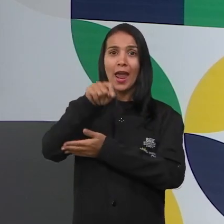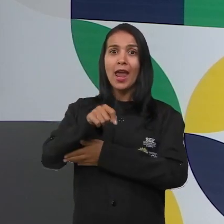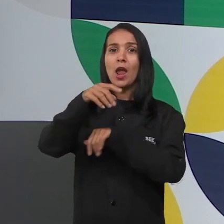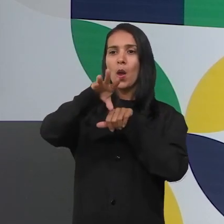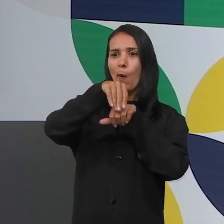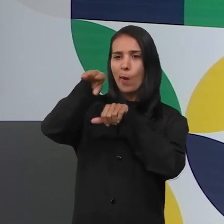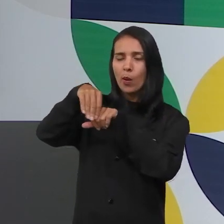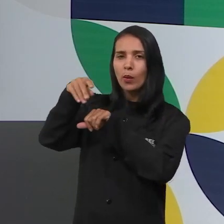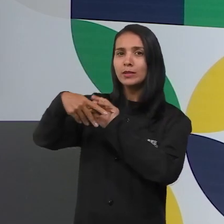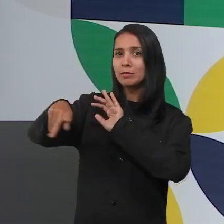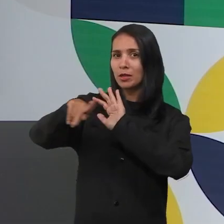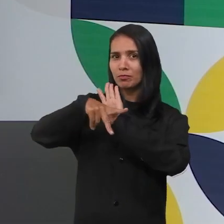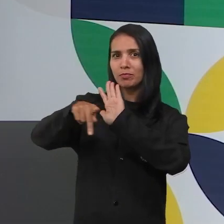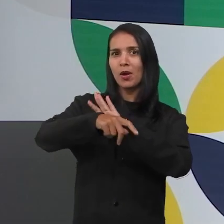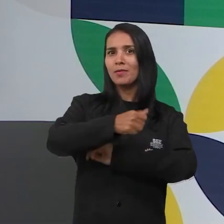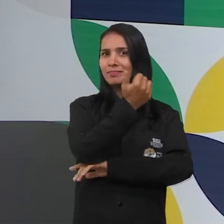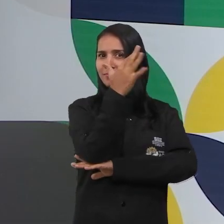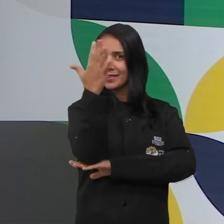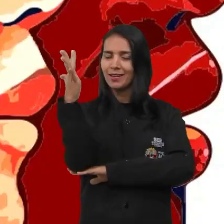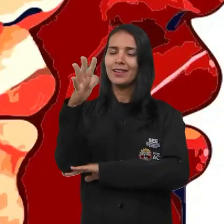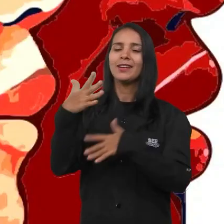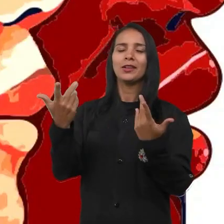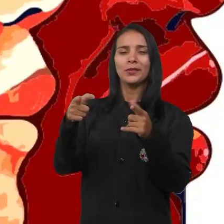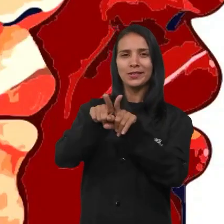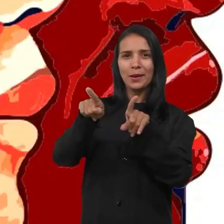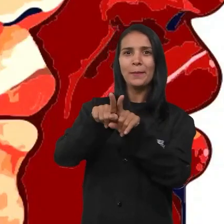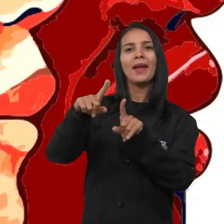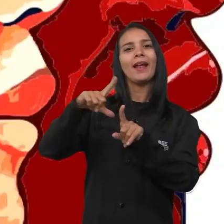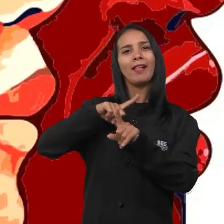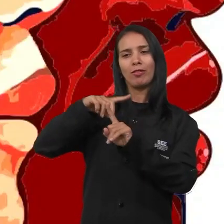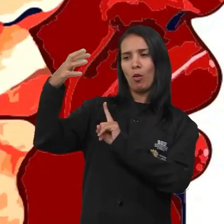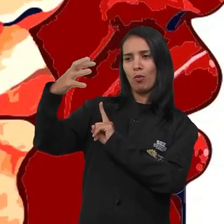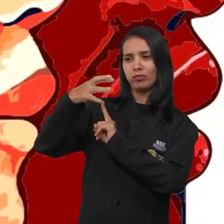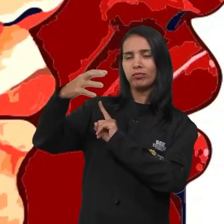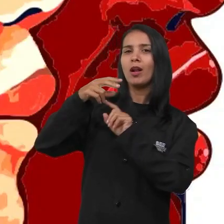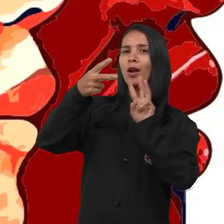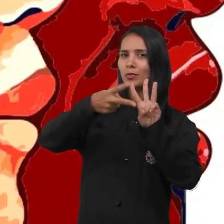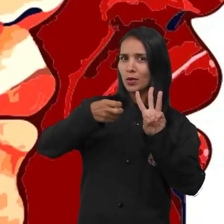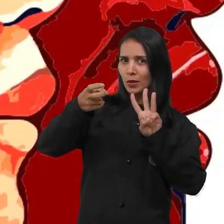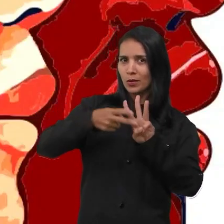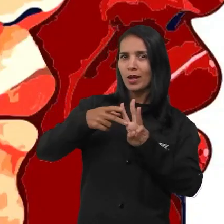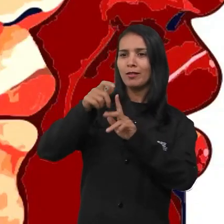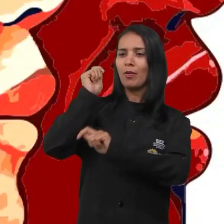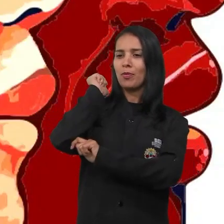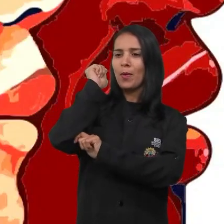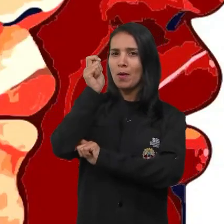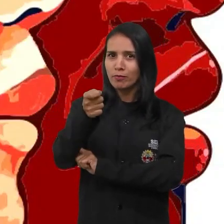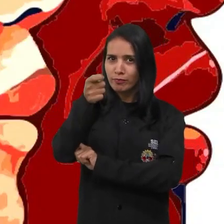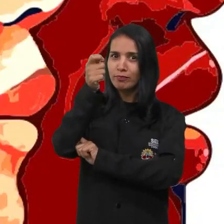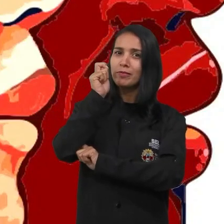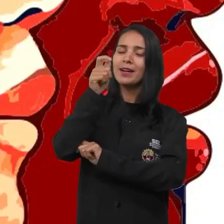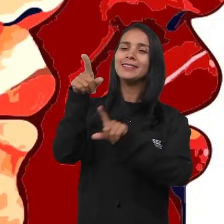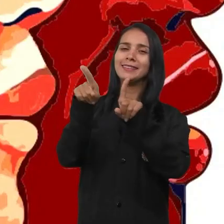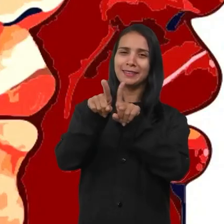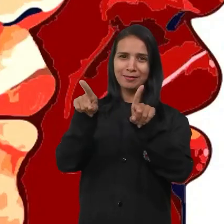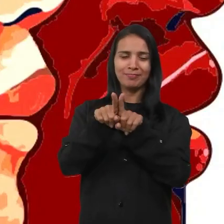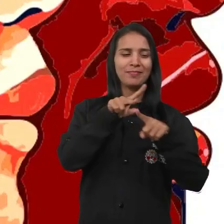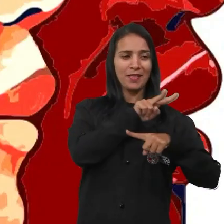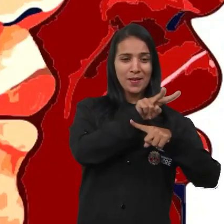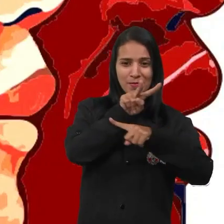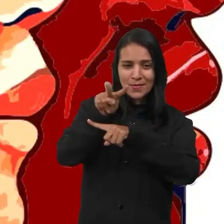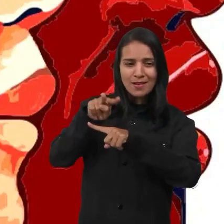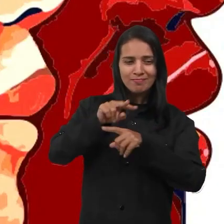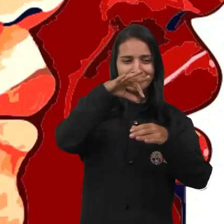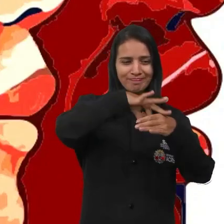como contribuição dos indígenas a pesca, o cultivo, e algumas pessoas até vão mais longe